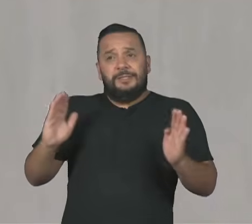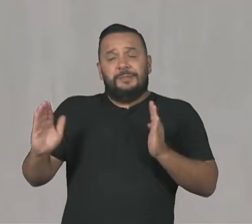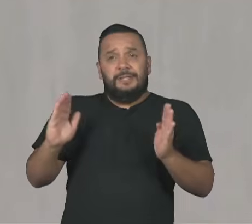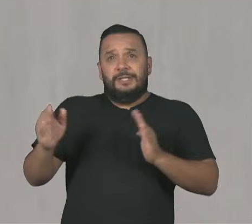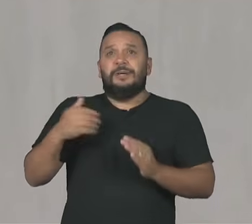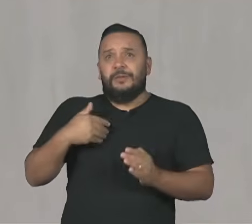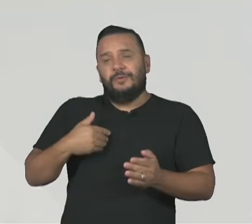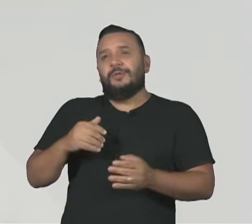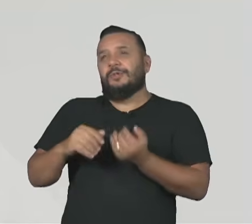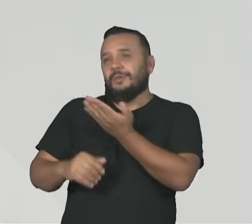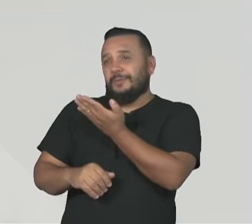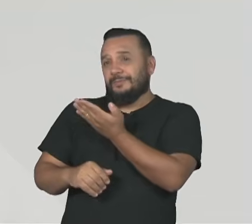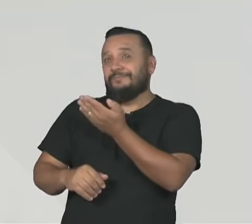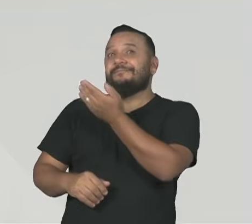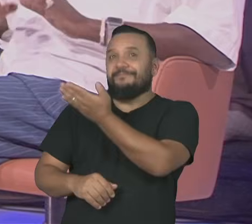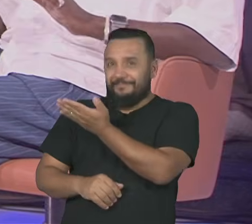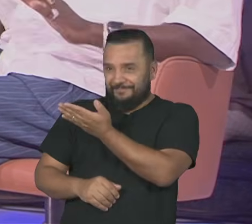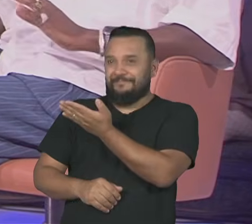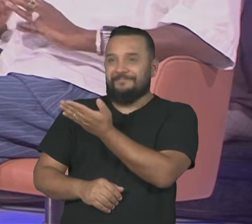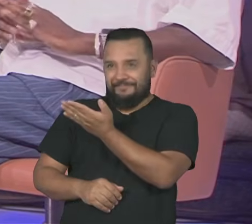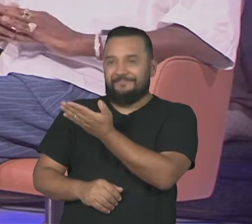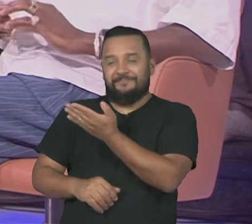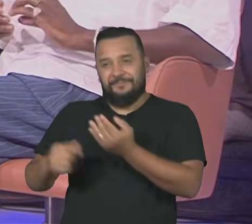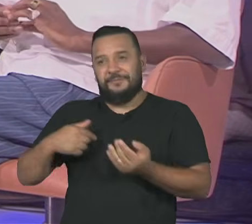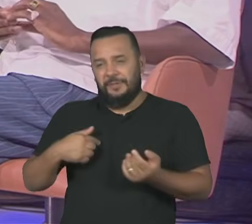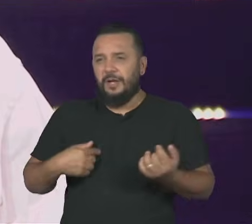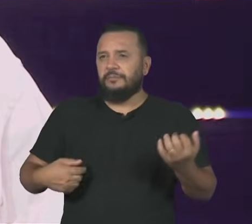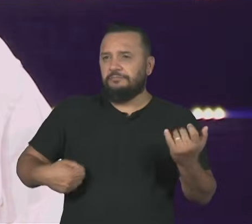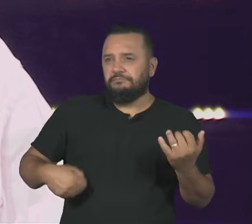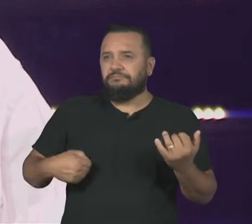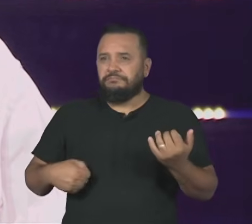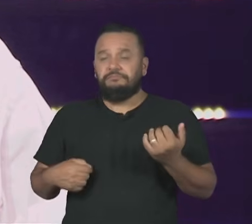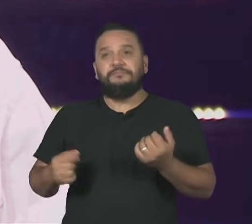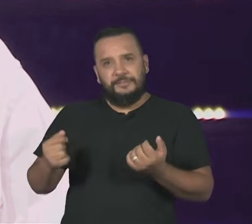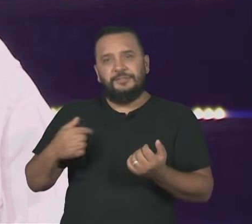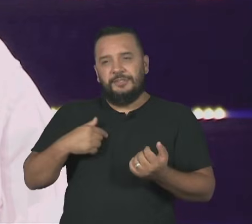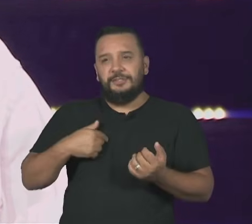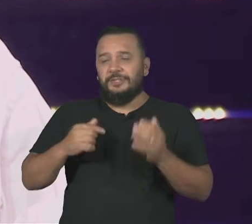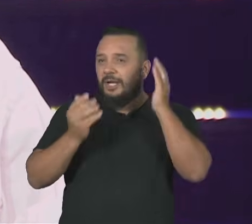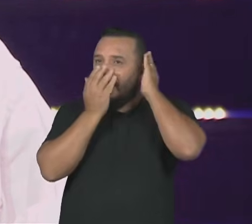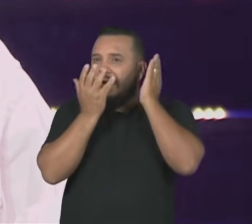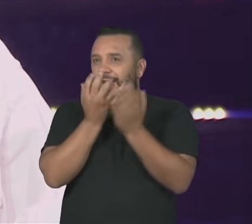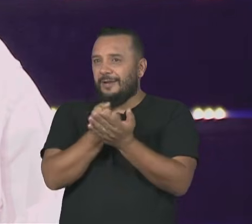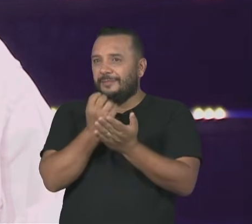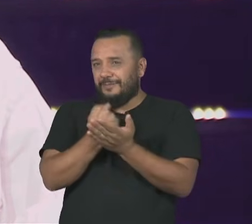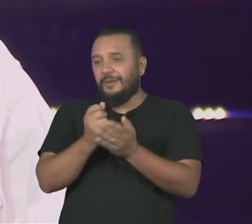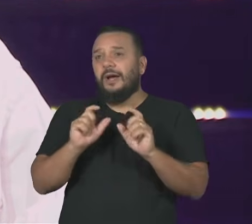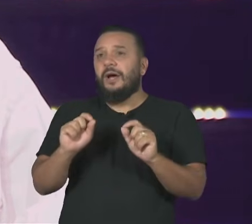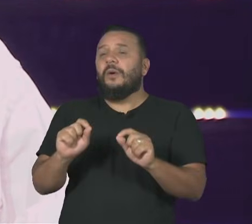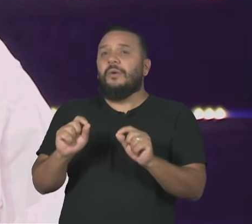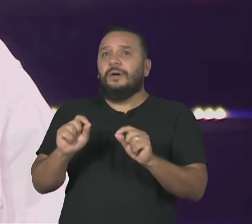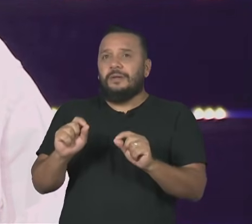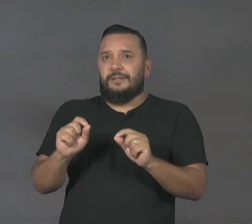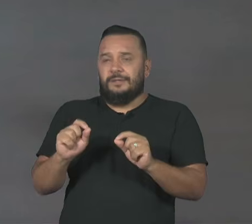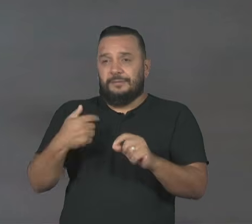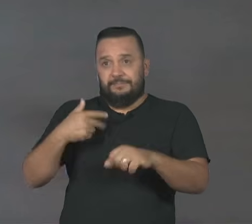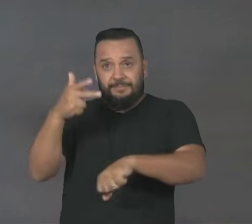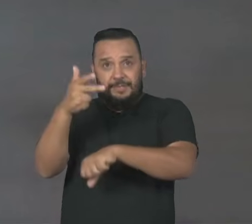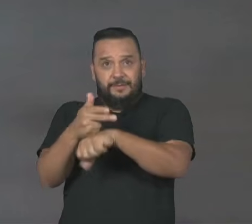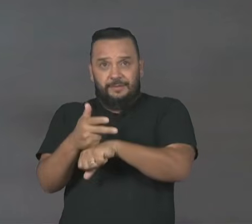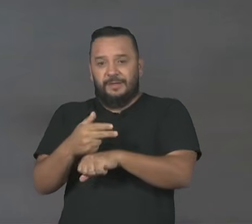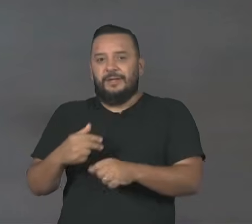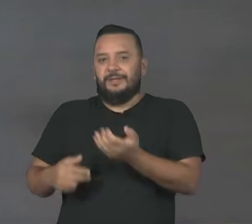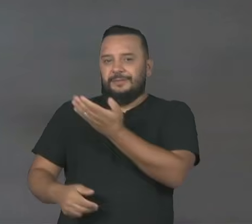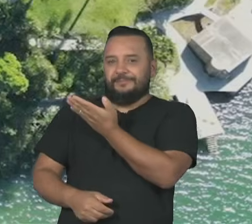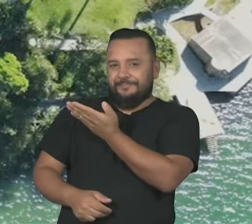eu fui com o Pretinho e com o Nego Álvaro como músicos. Fomos gravar um programa com a Mariane